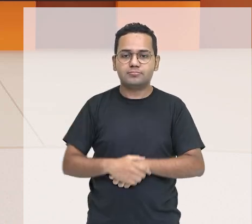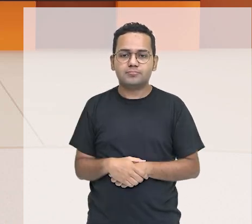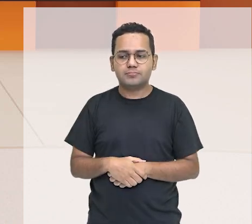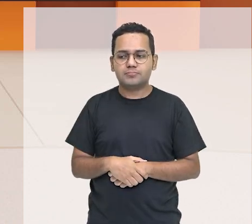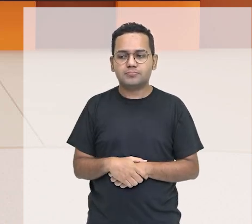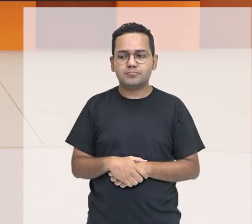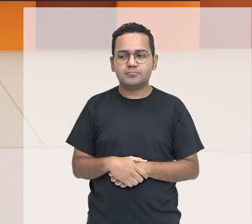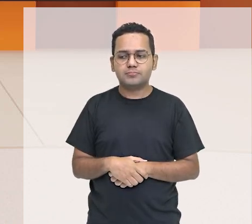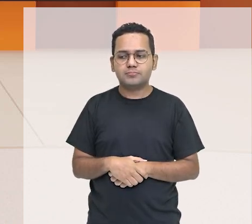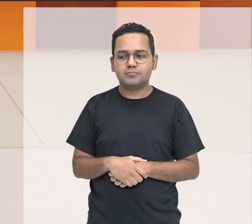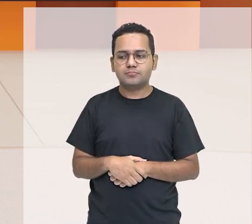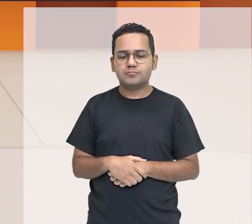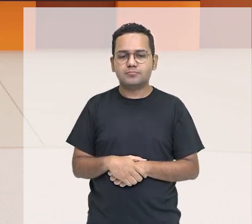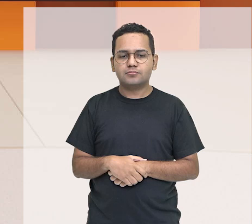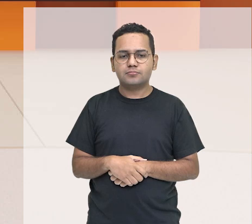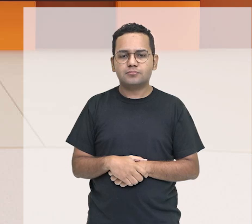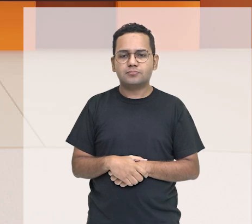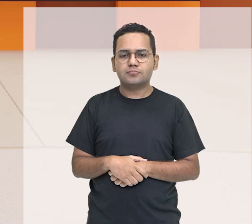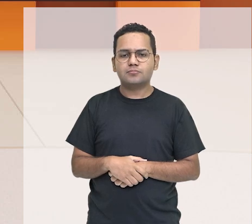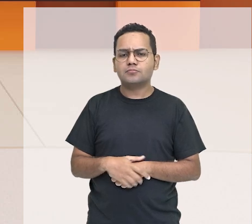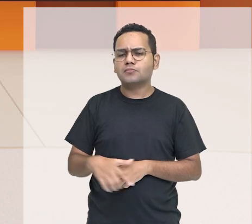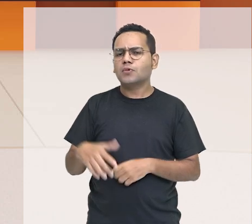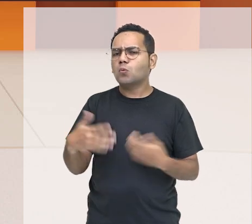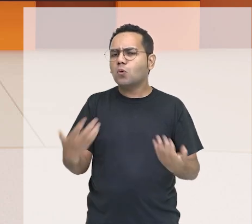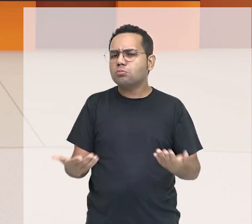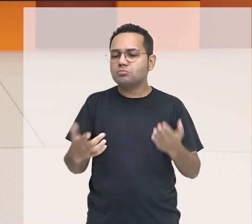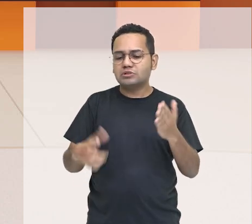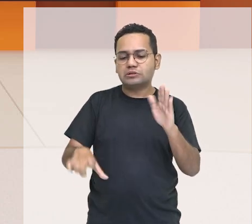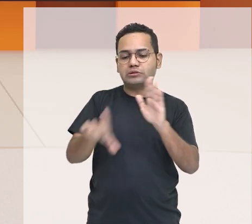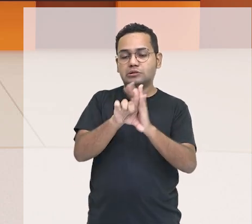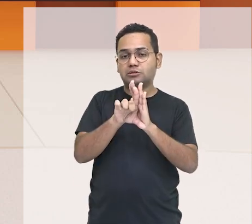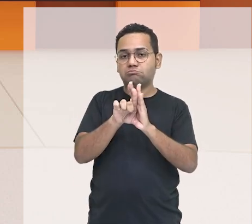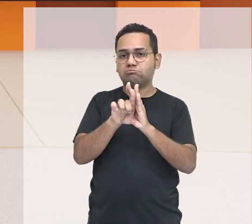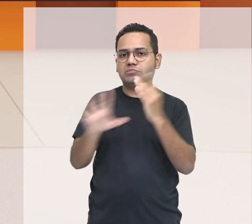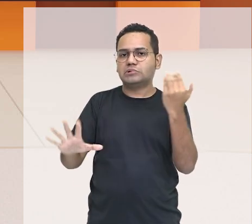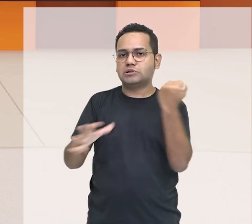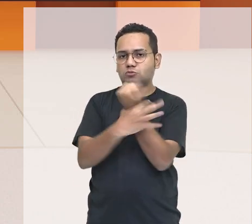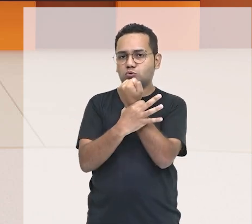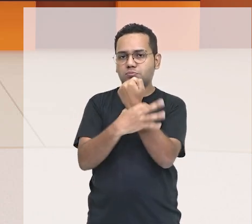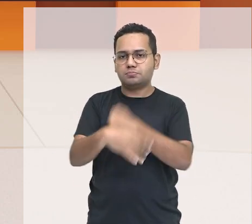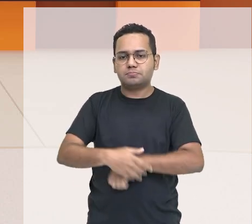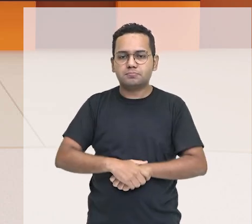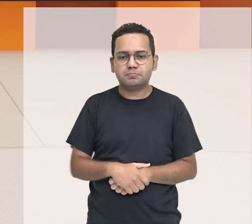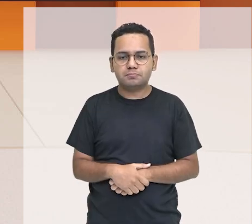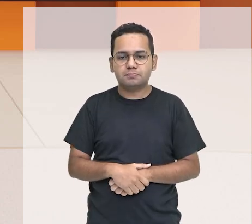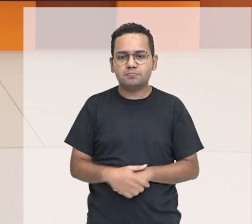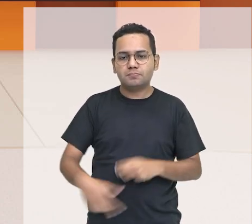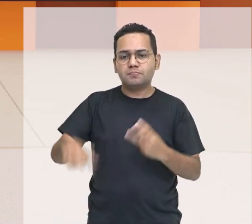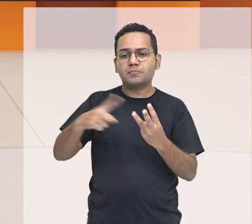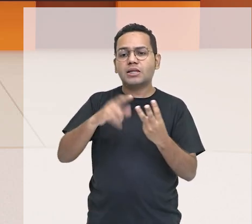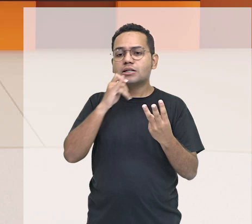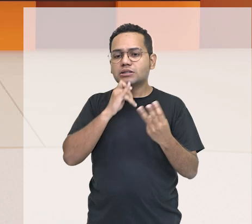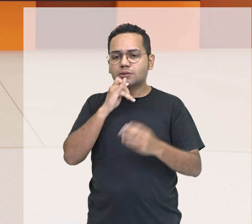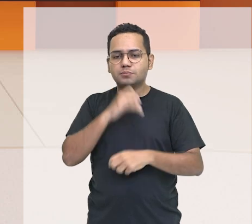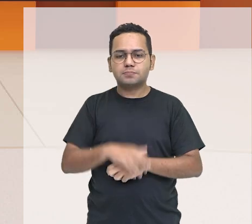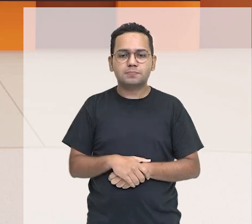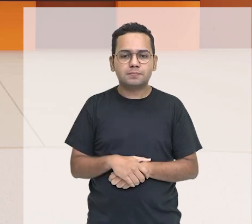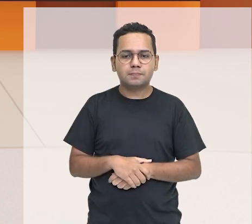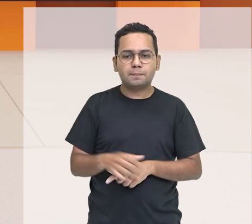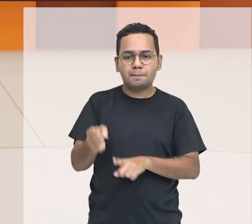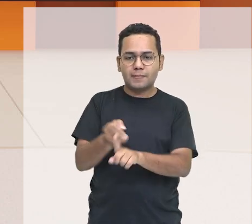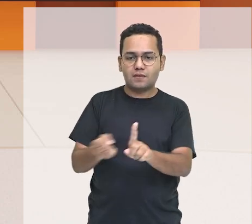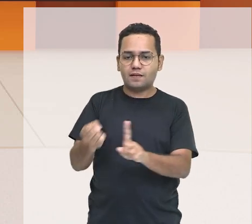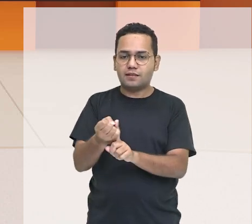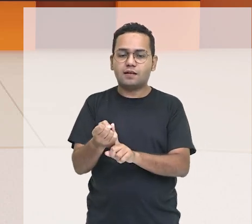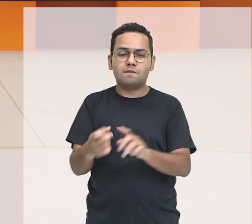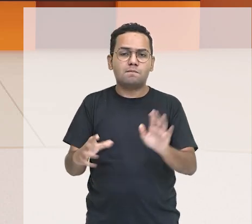racional legal. Legitimidade dessa dominação, as leis, né, que dão legitimidade à pessoa. Exemplos, a